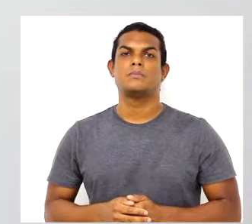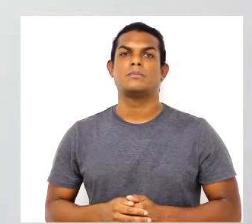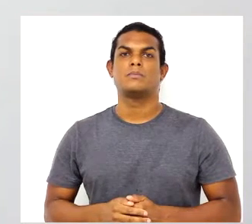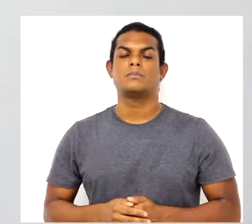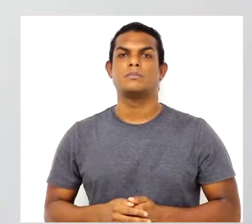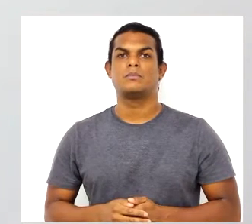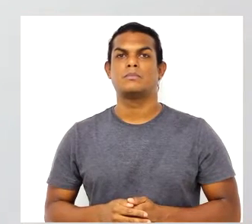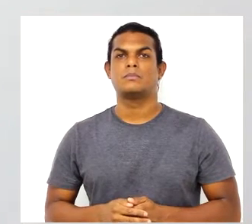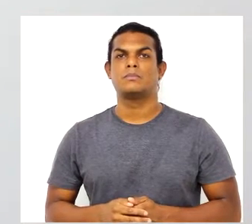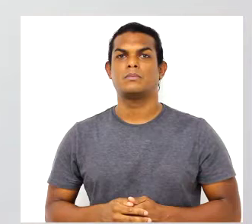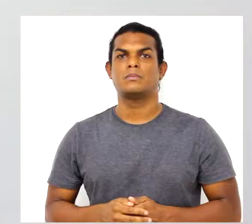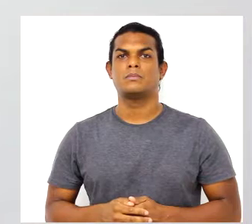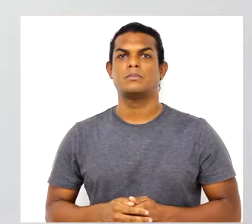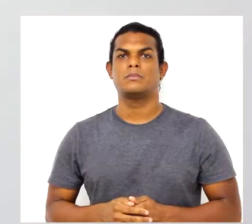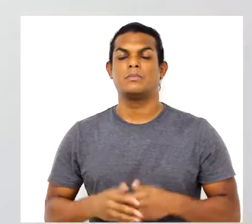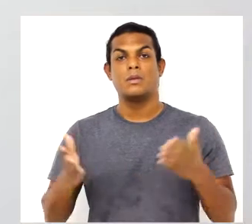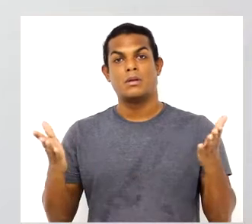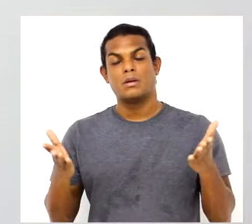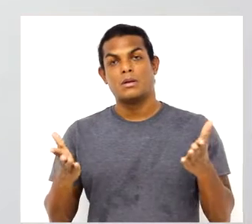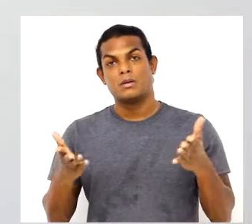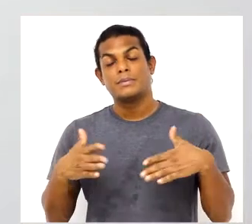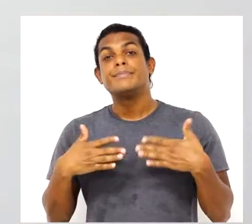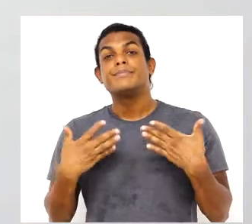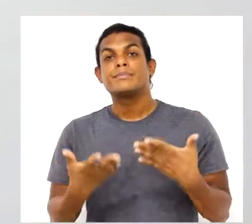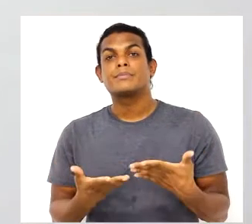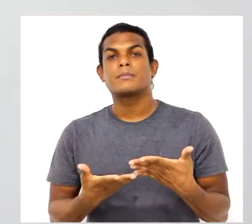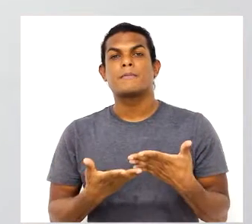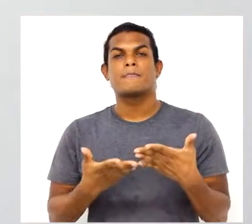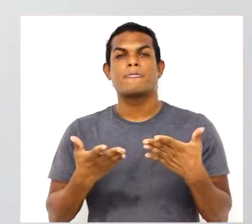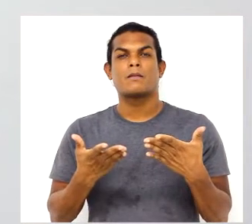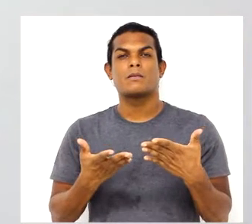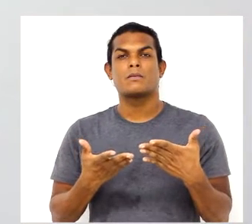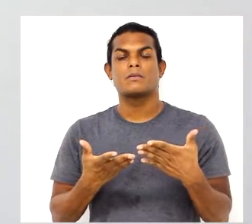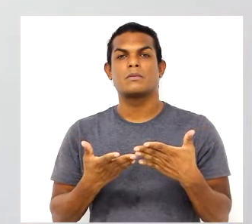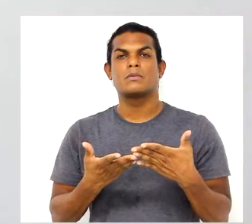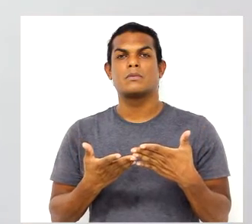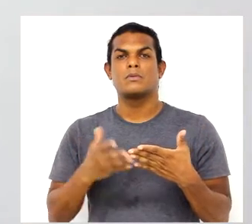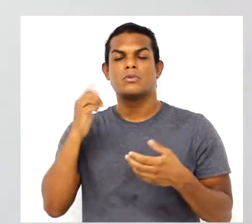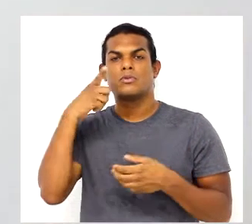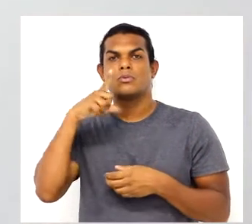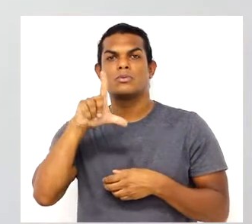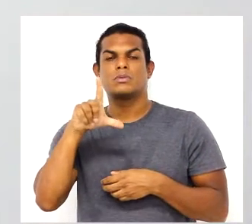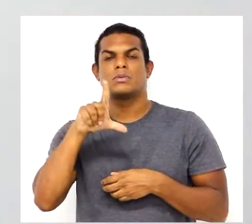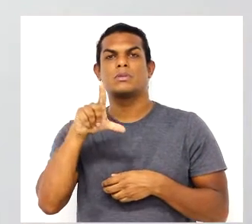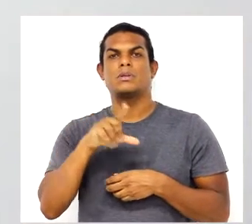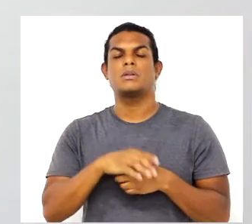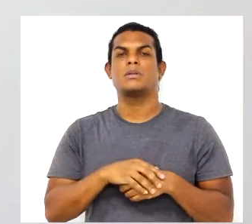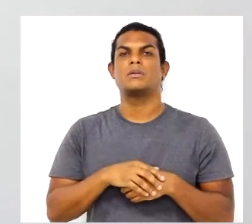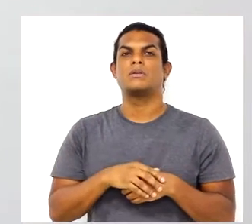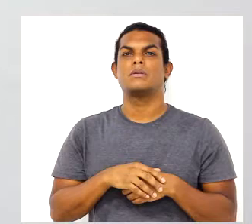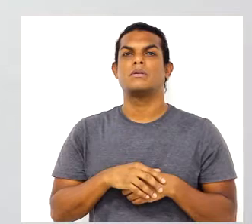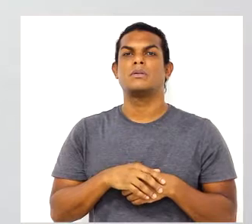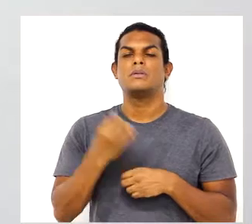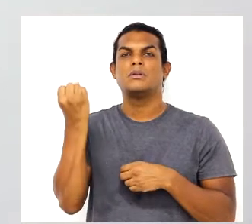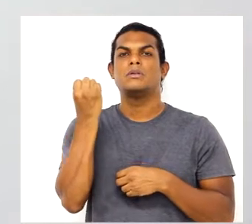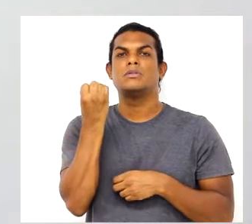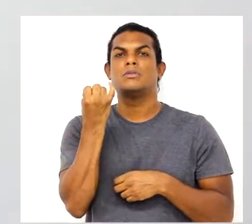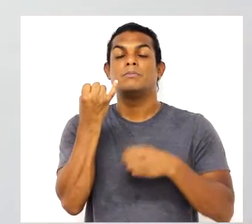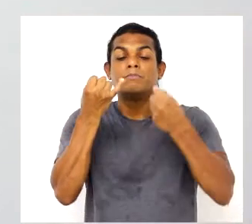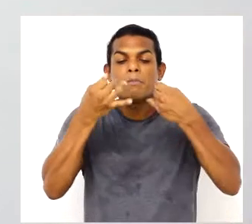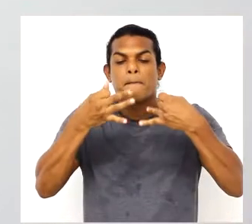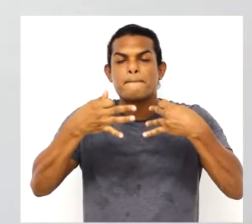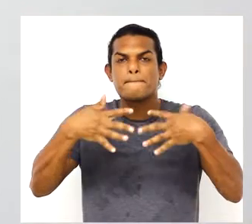Então, agora, você consegue rapidamente informar algo sobre essa quantidade de